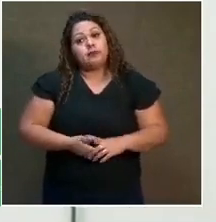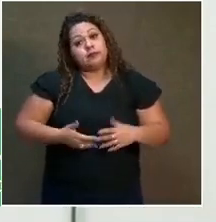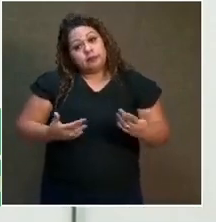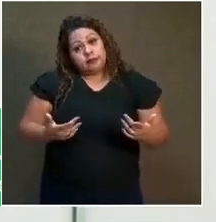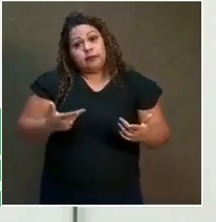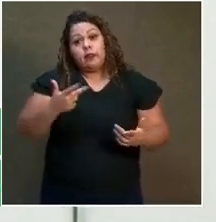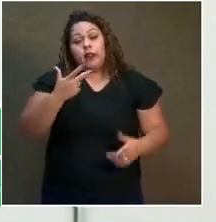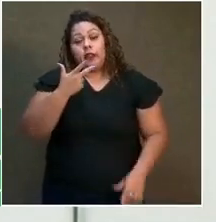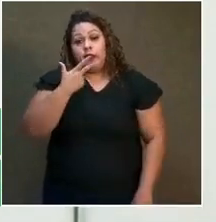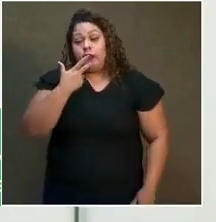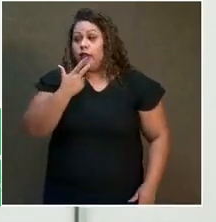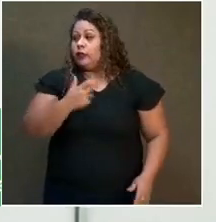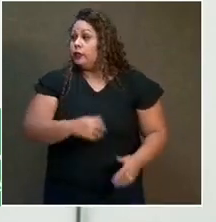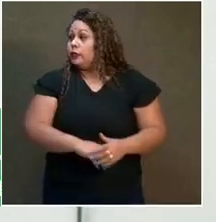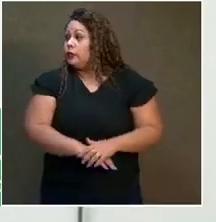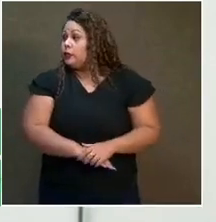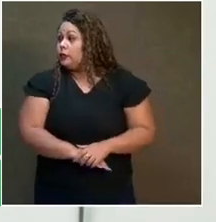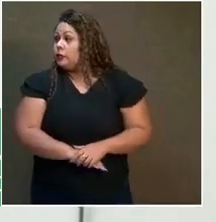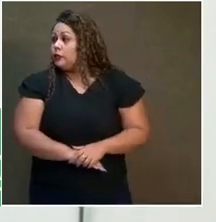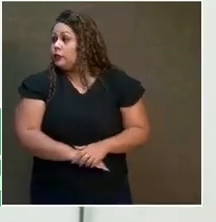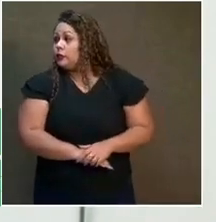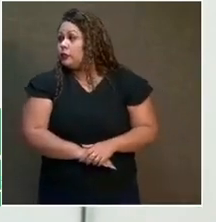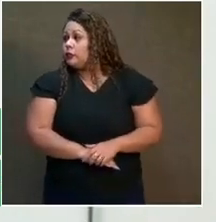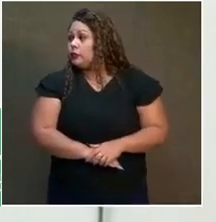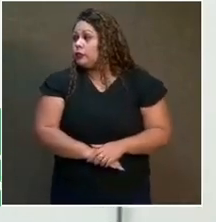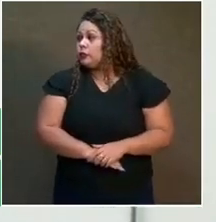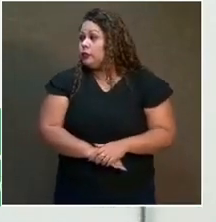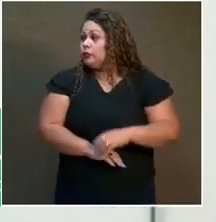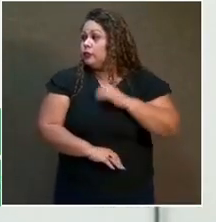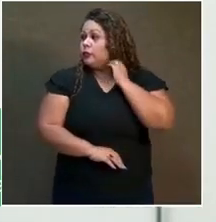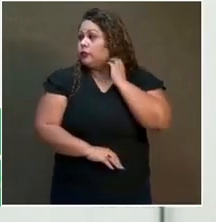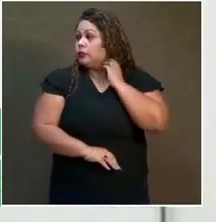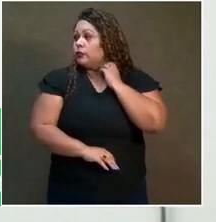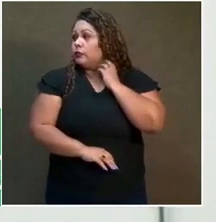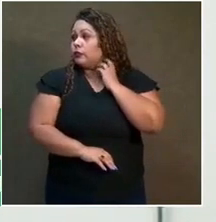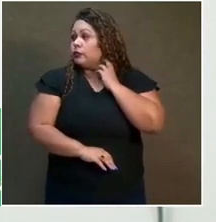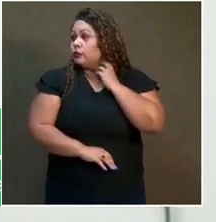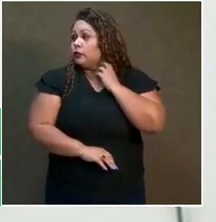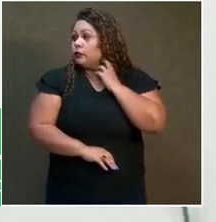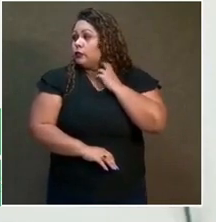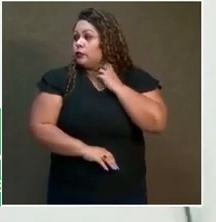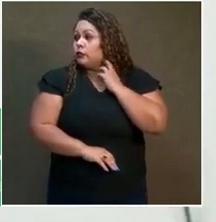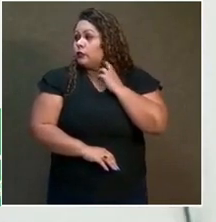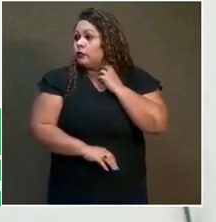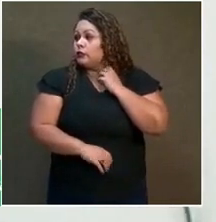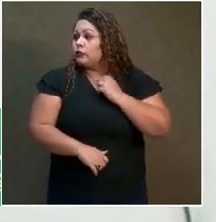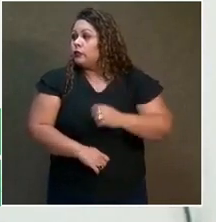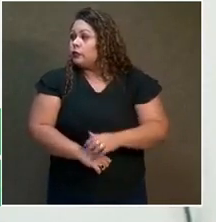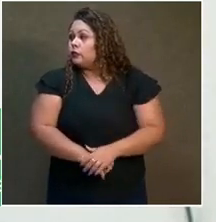Disse que gostava do Rafa. Sobe lá, sobe lá. Sobe, sobe.